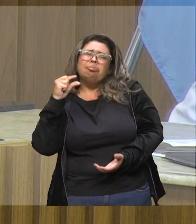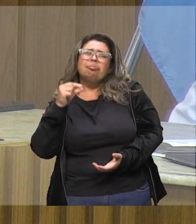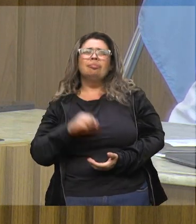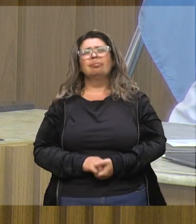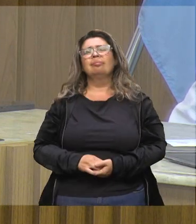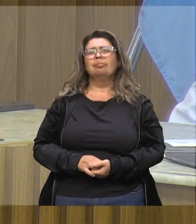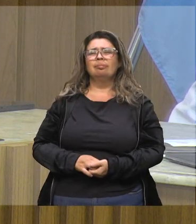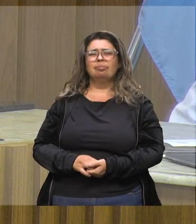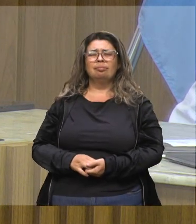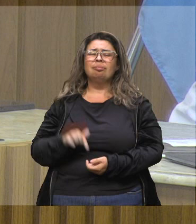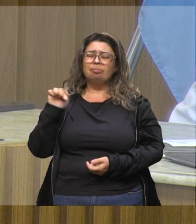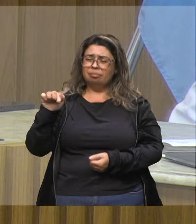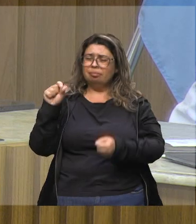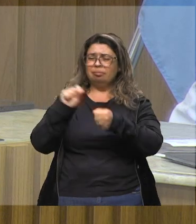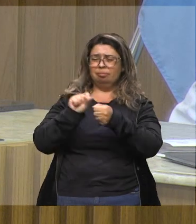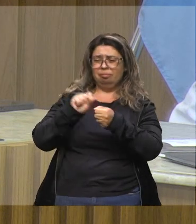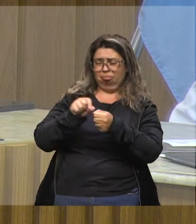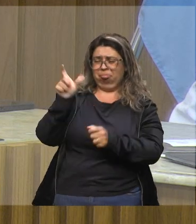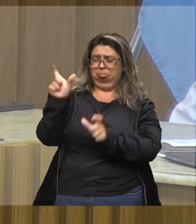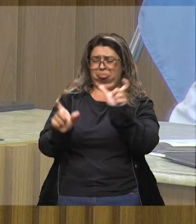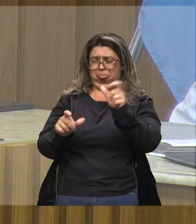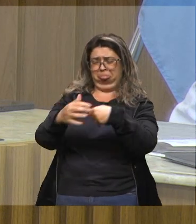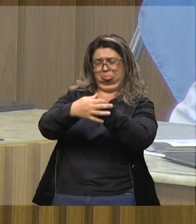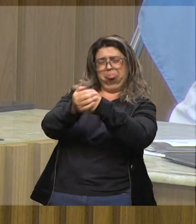covardia dessas pessoas